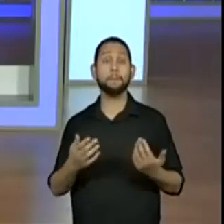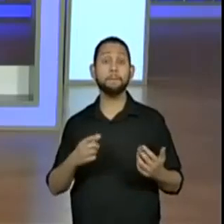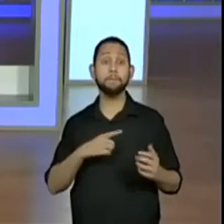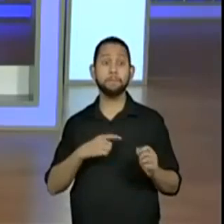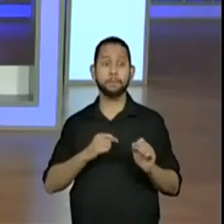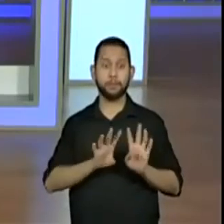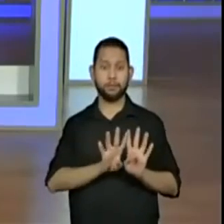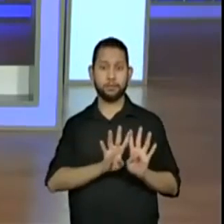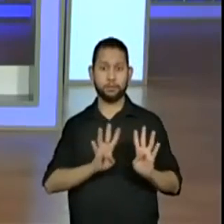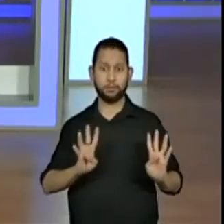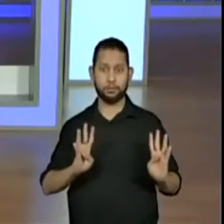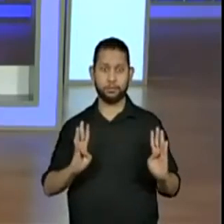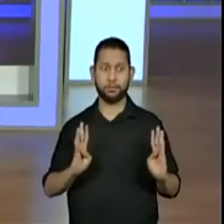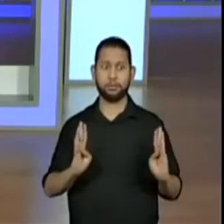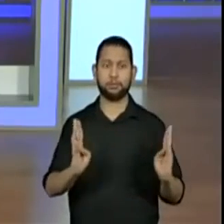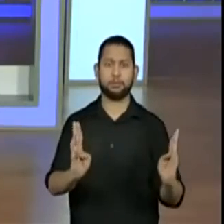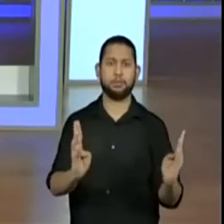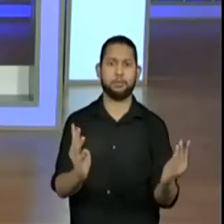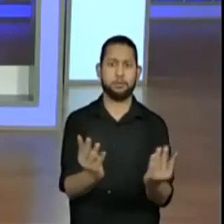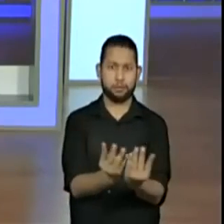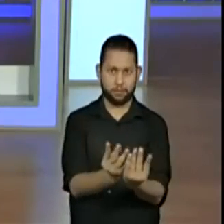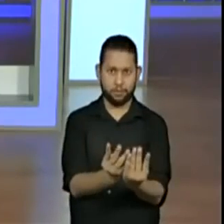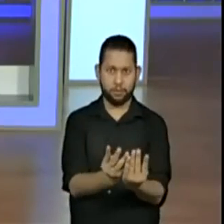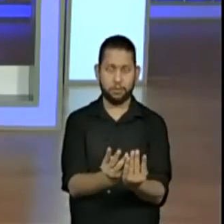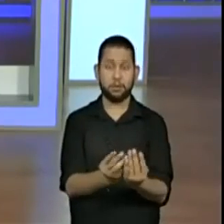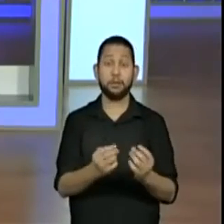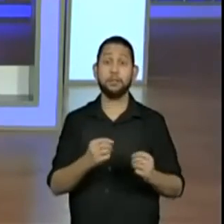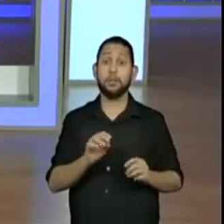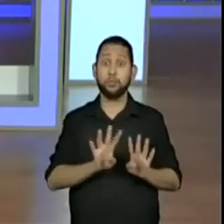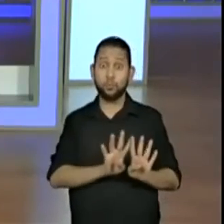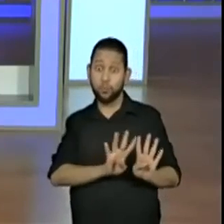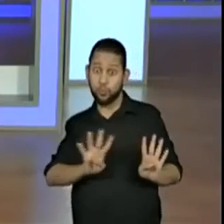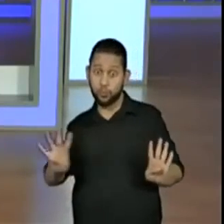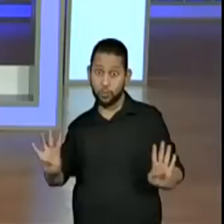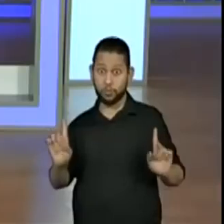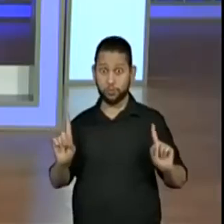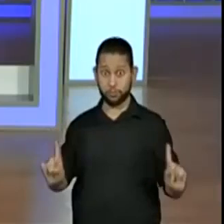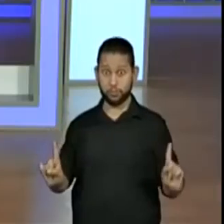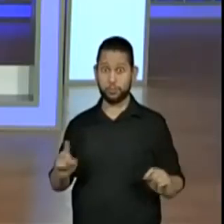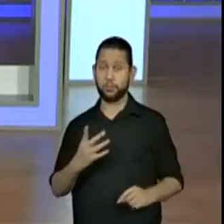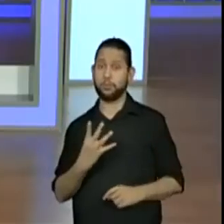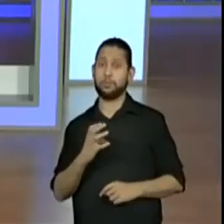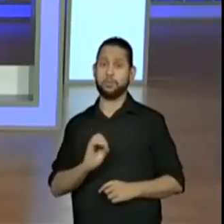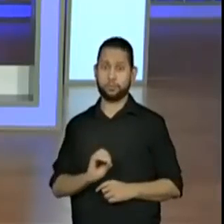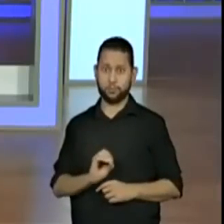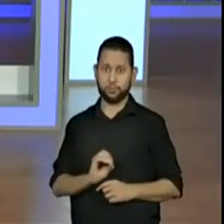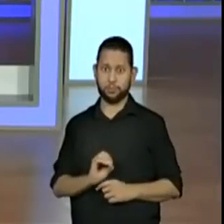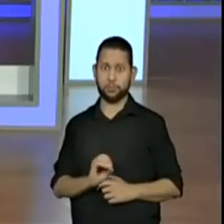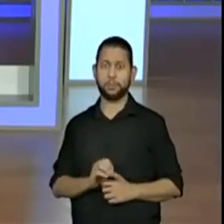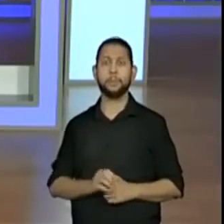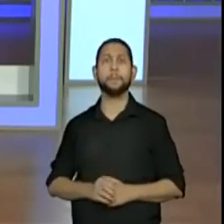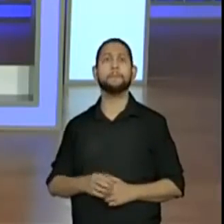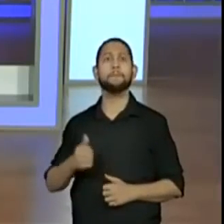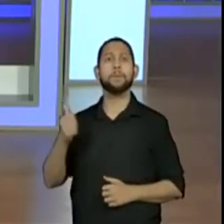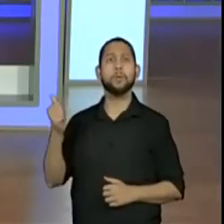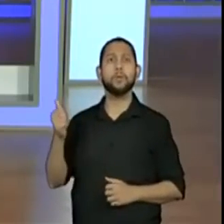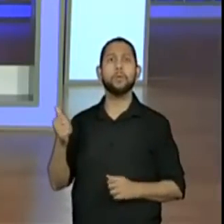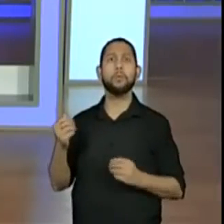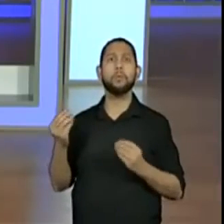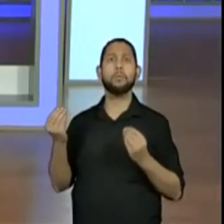cerca que tem aí 40 m vamos lá vou desenhar aqui a